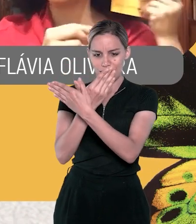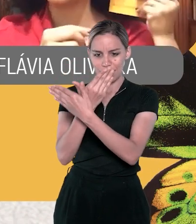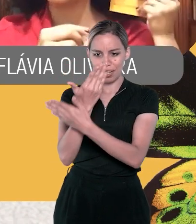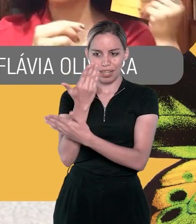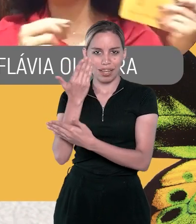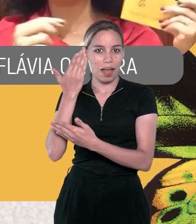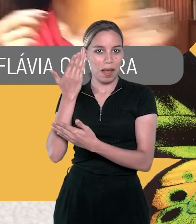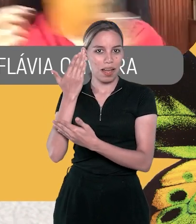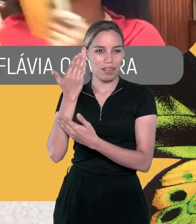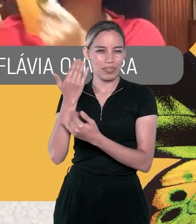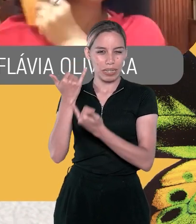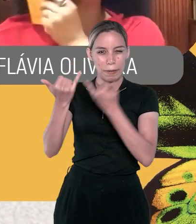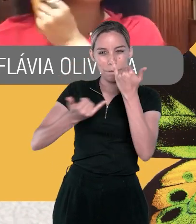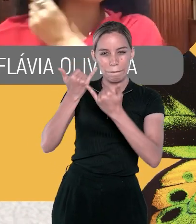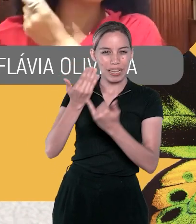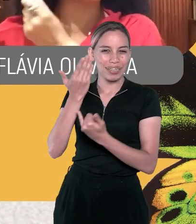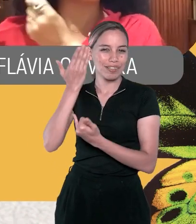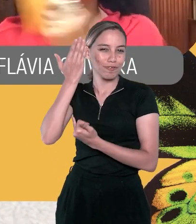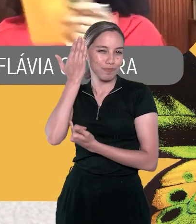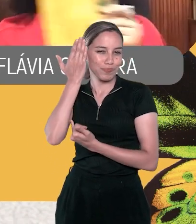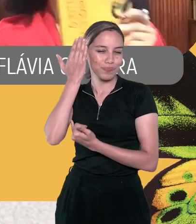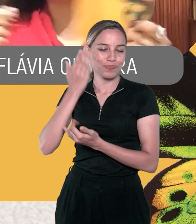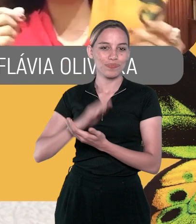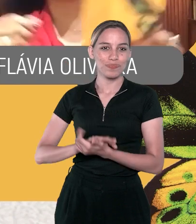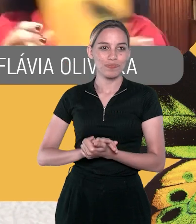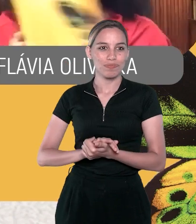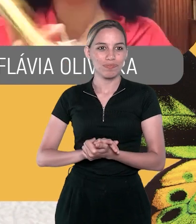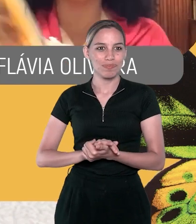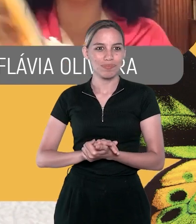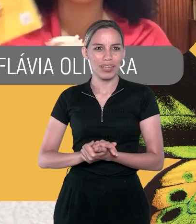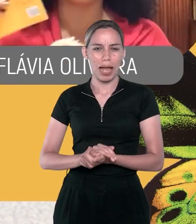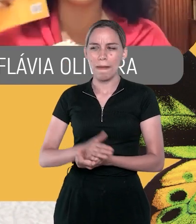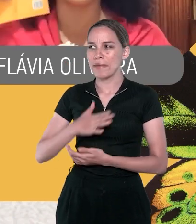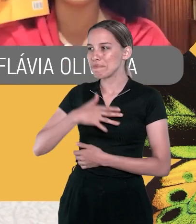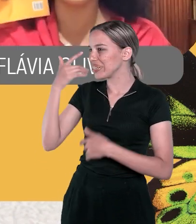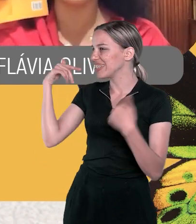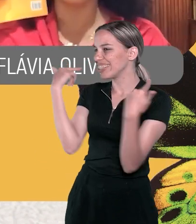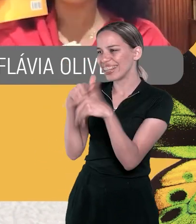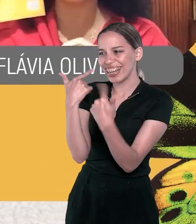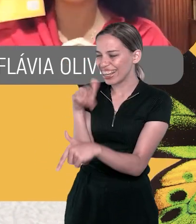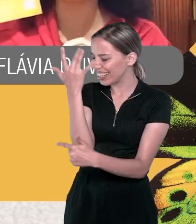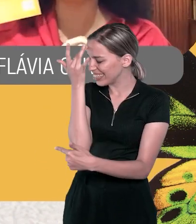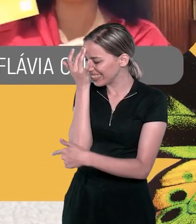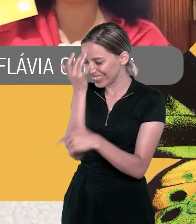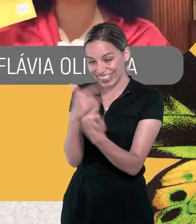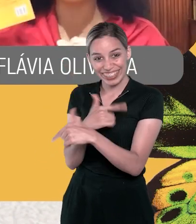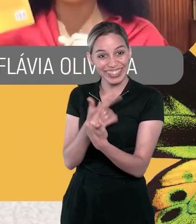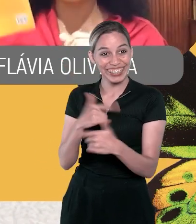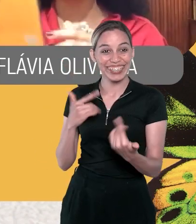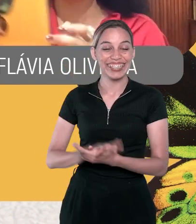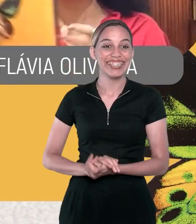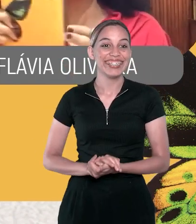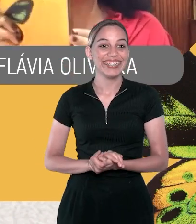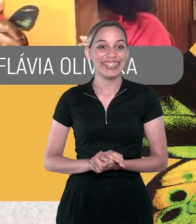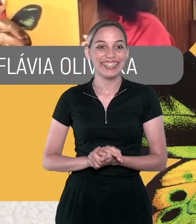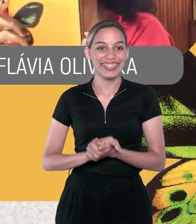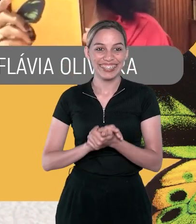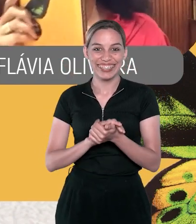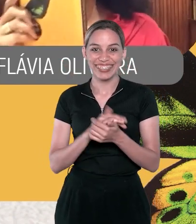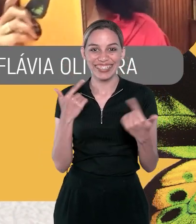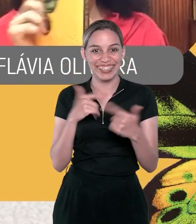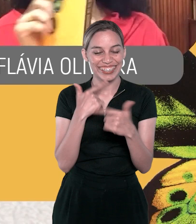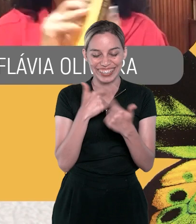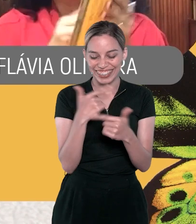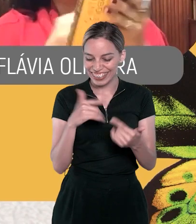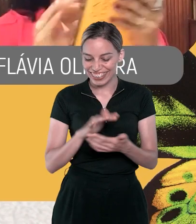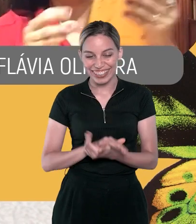Flavia já está com ele. Isso. Não, para mim é o quê? Me perdi. A capa do livro tem um fundo amarelo e a